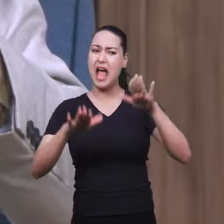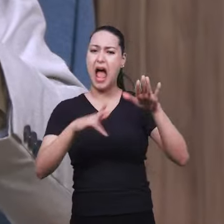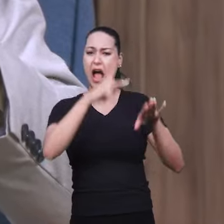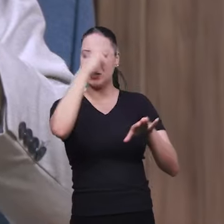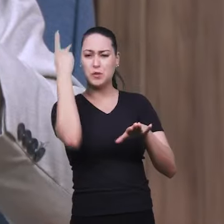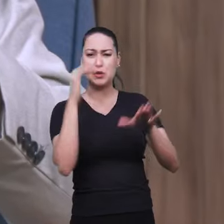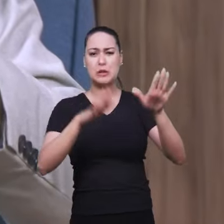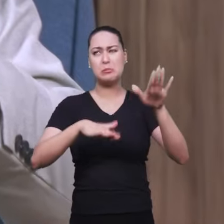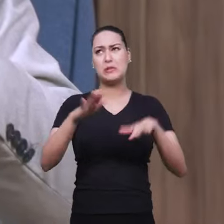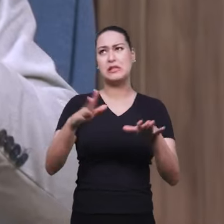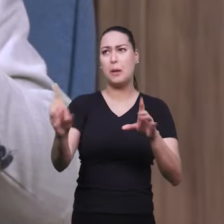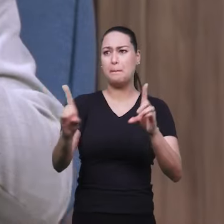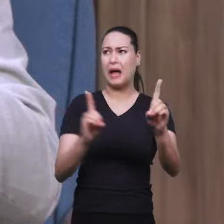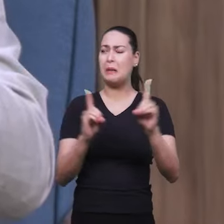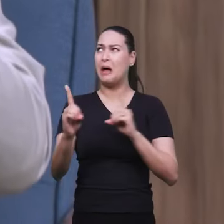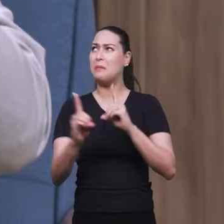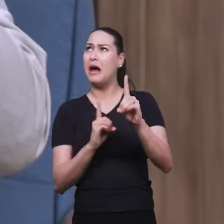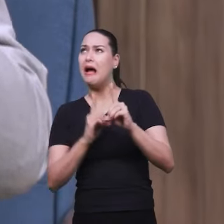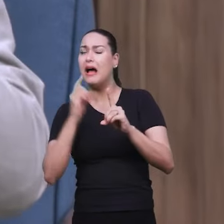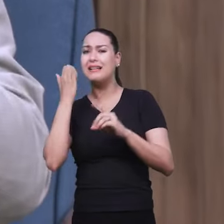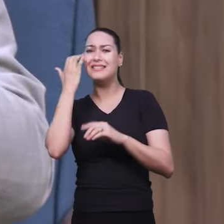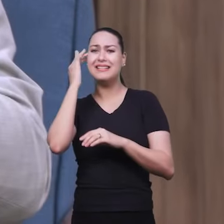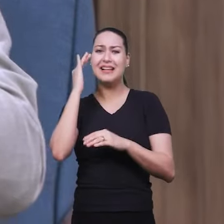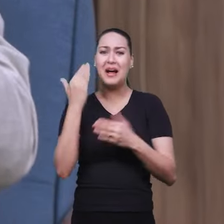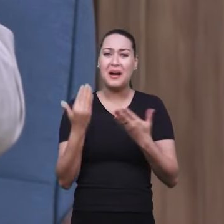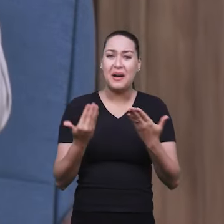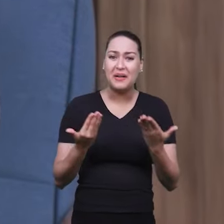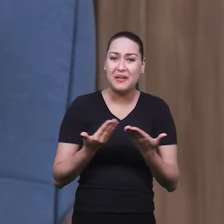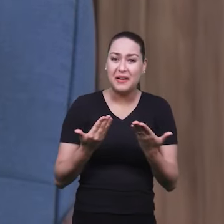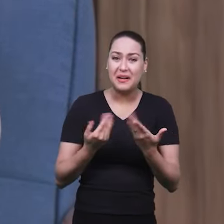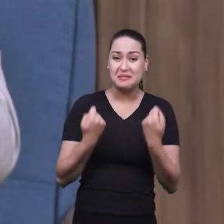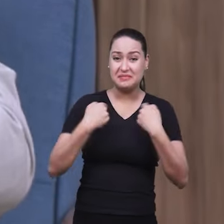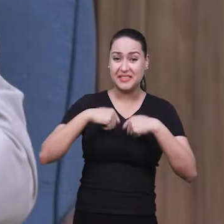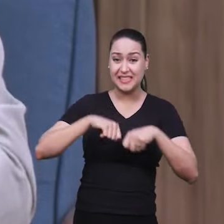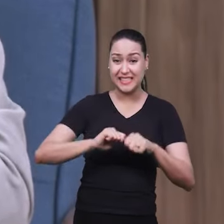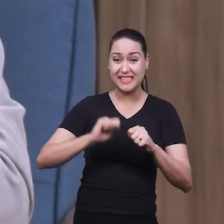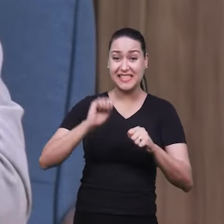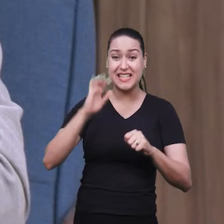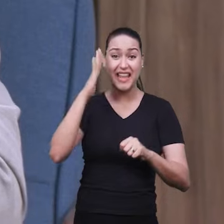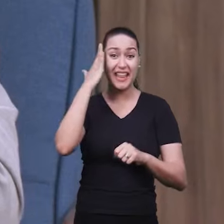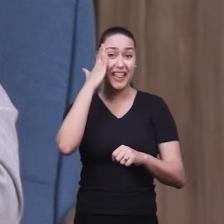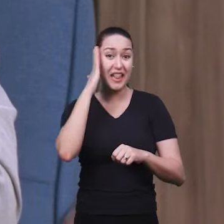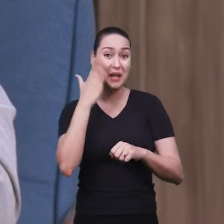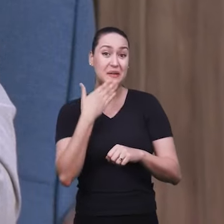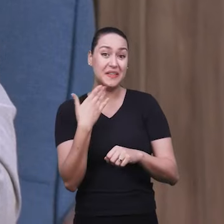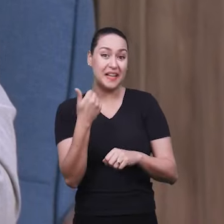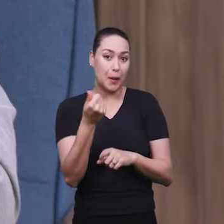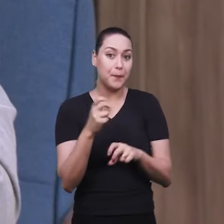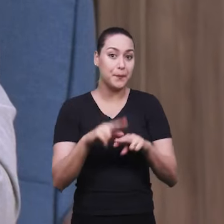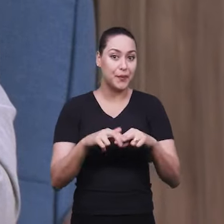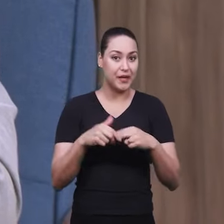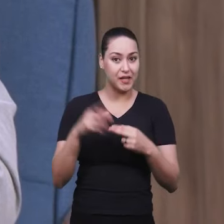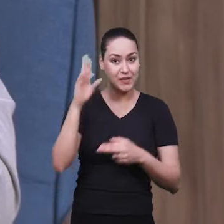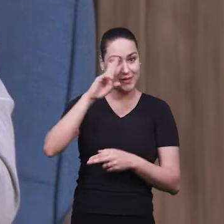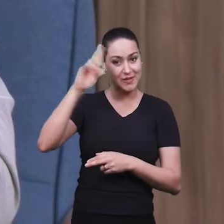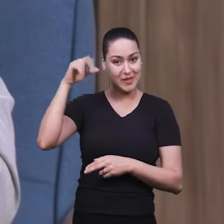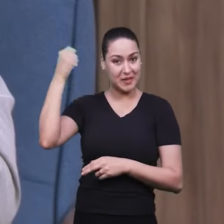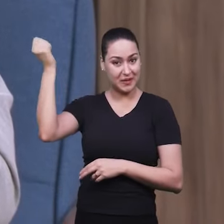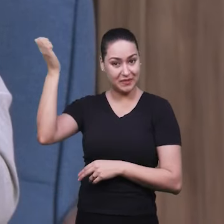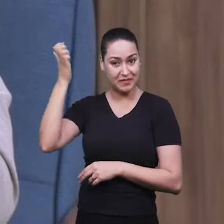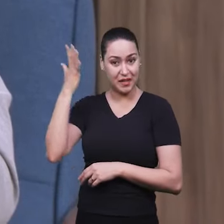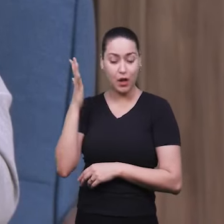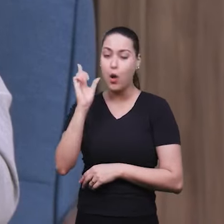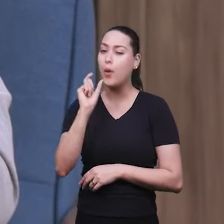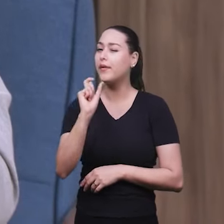agora precisam entender por que chegamos nesse ponto. E por isso o Senhor orientou que nós